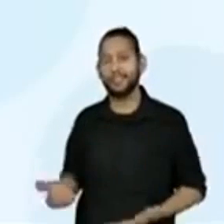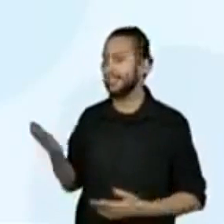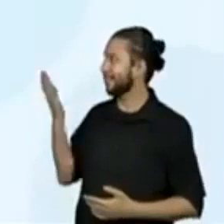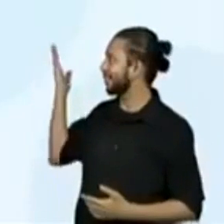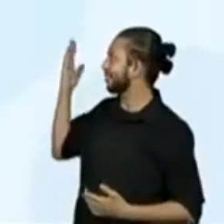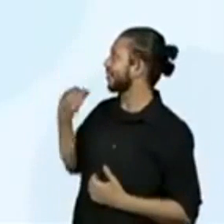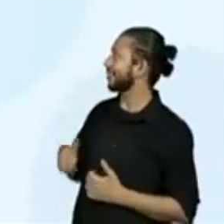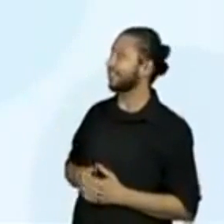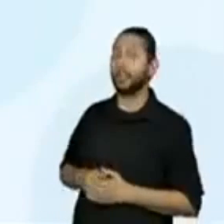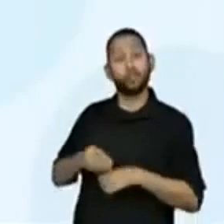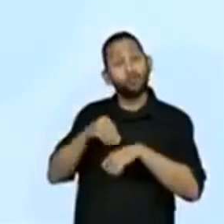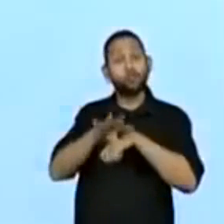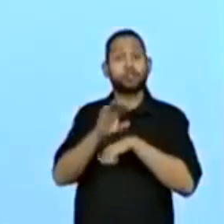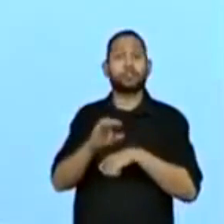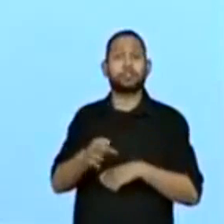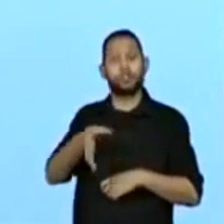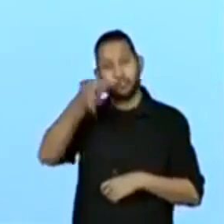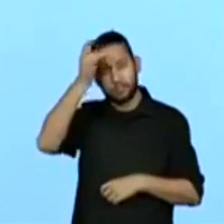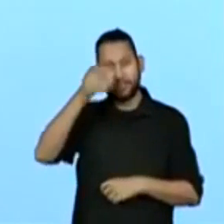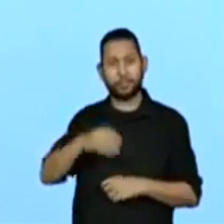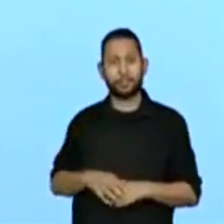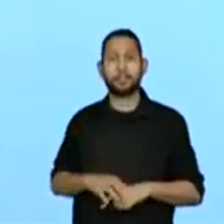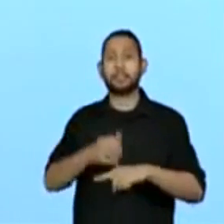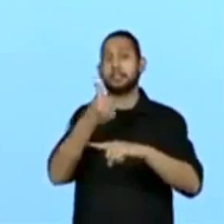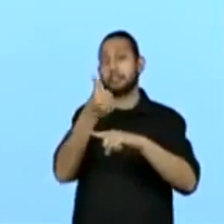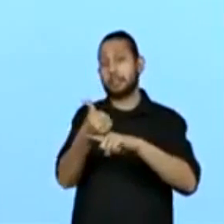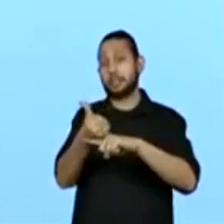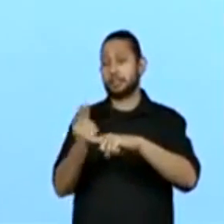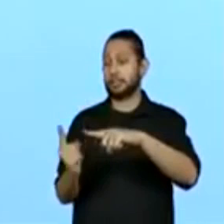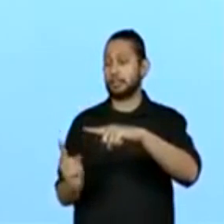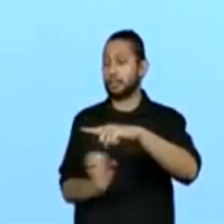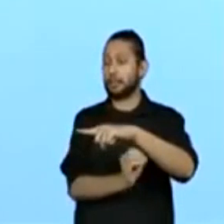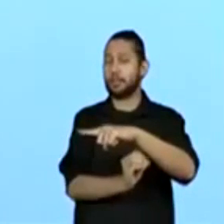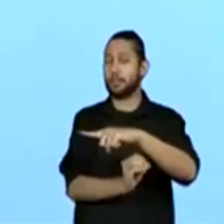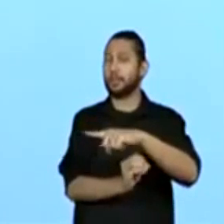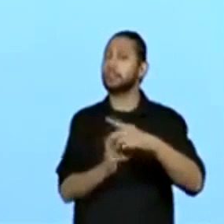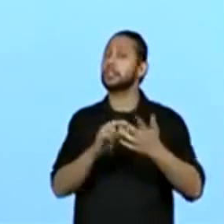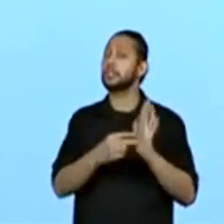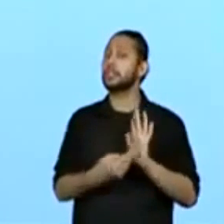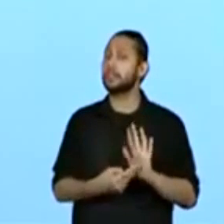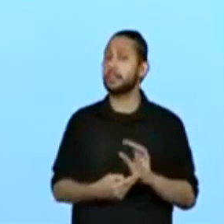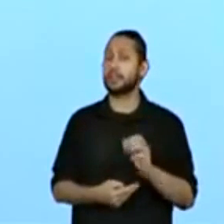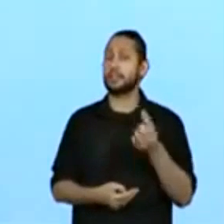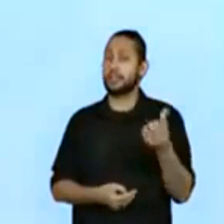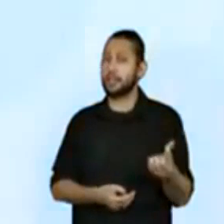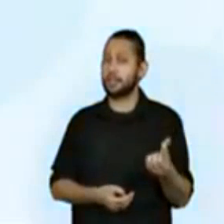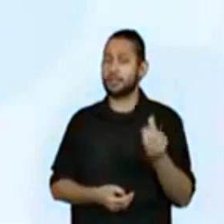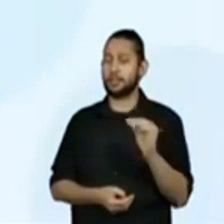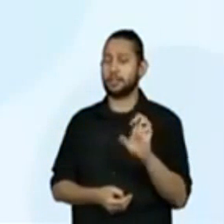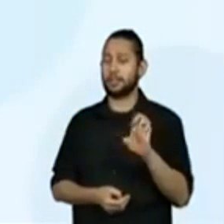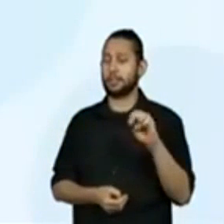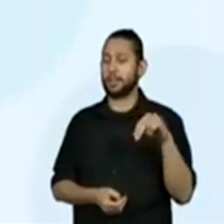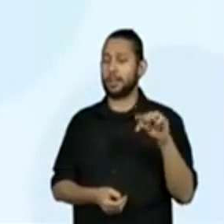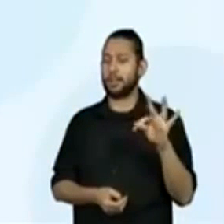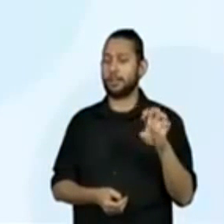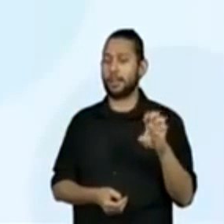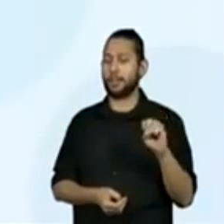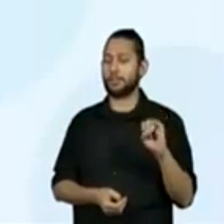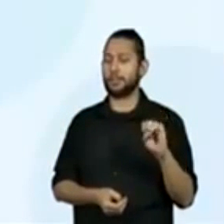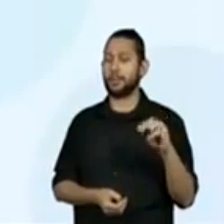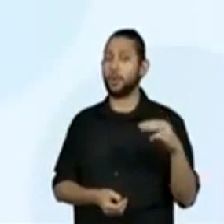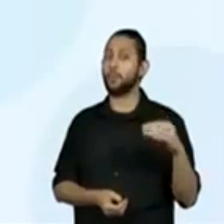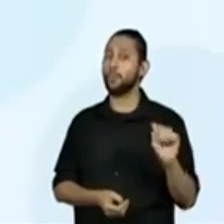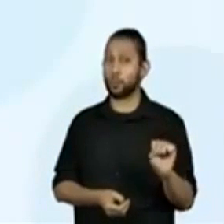Então, essa é a minha fração. 6 centésimos. Certo? Agora eu preciso descobrir um número